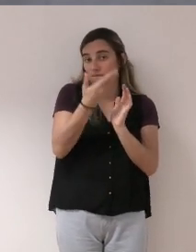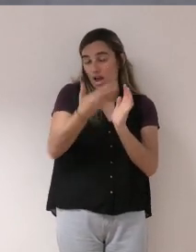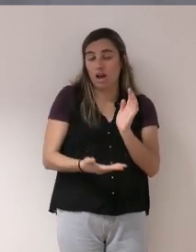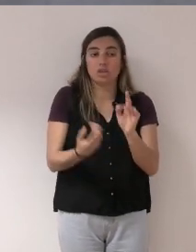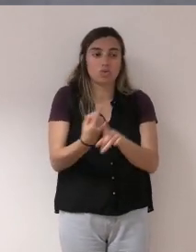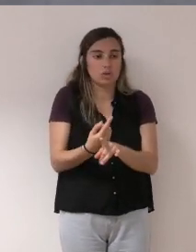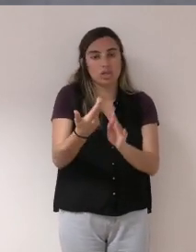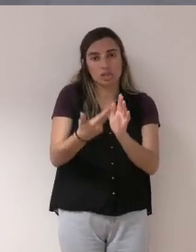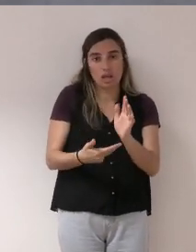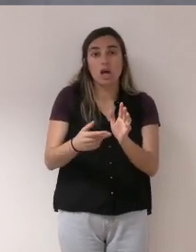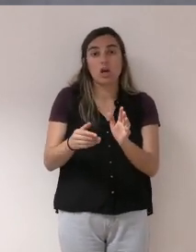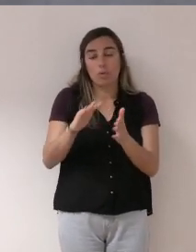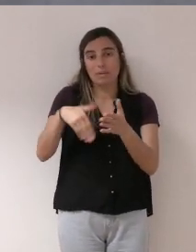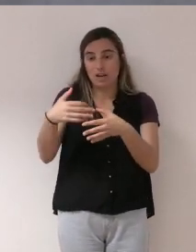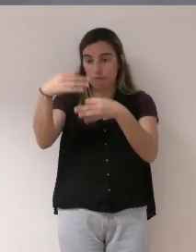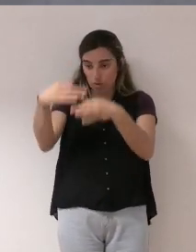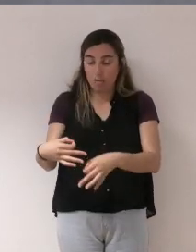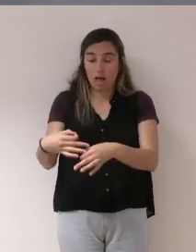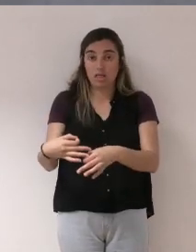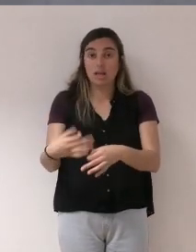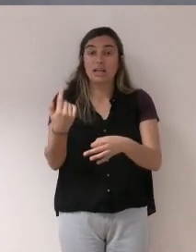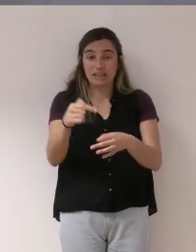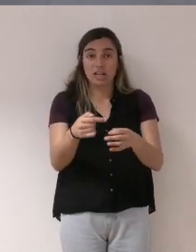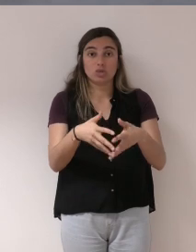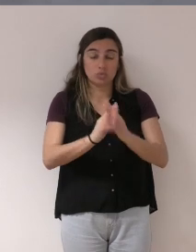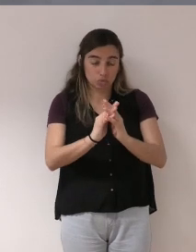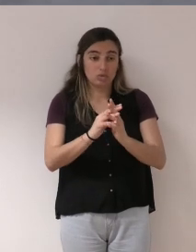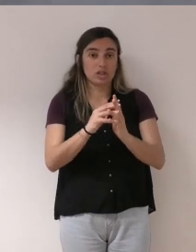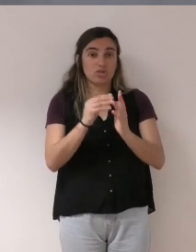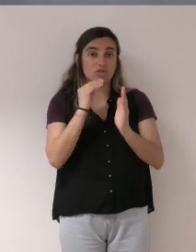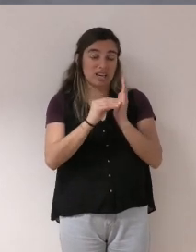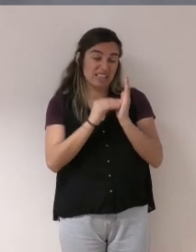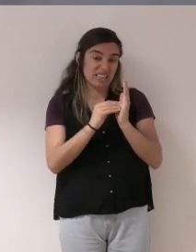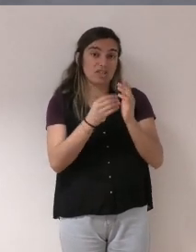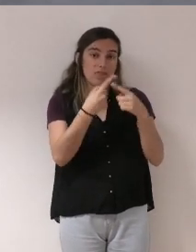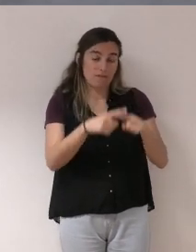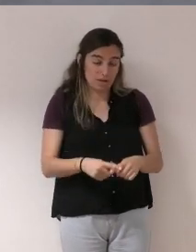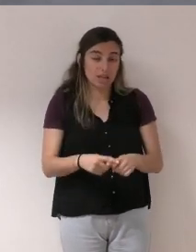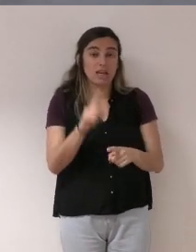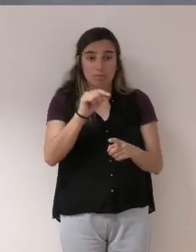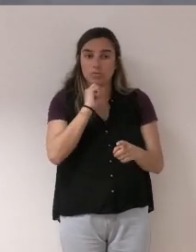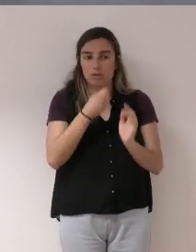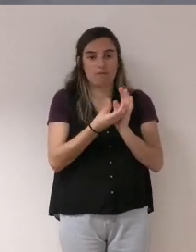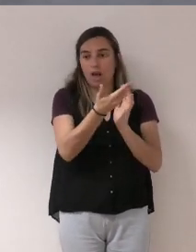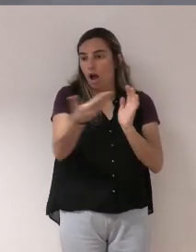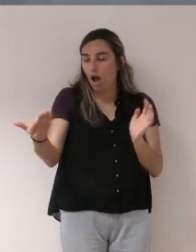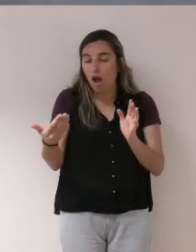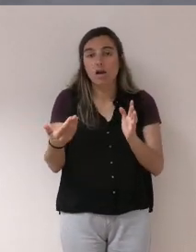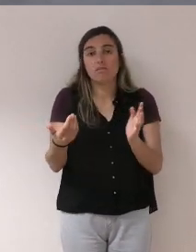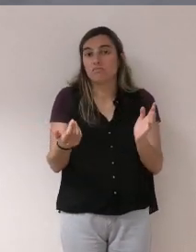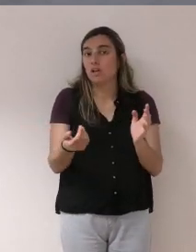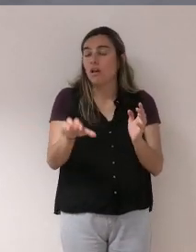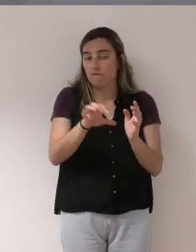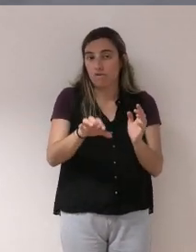estritamente estilísticas no plano formal, a um conjunto de estruturas narrativas e a um conjunto de opções. Que